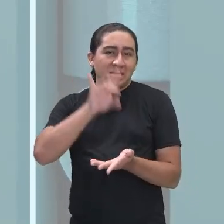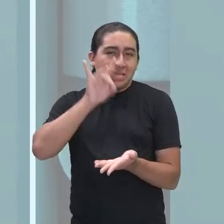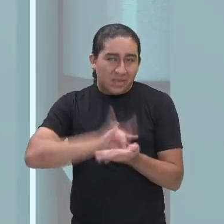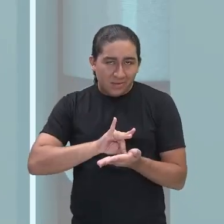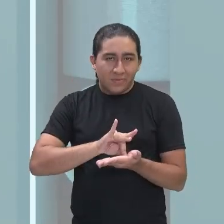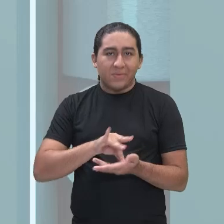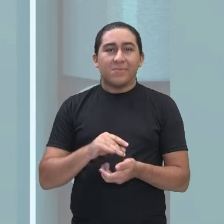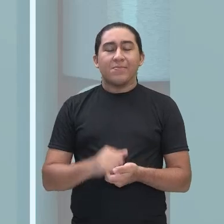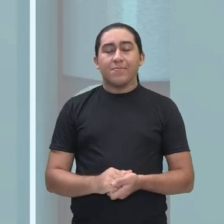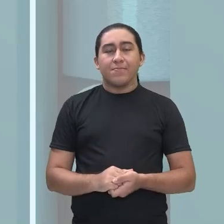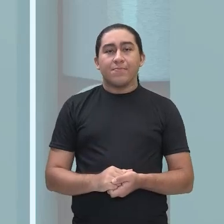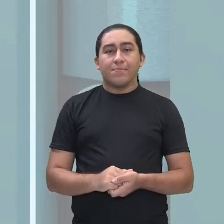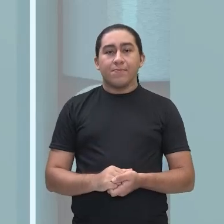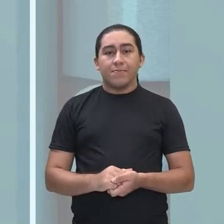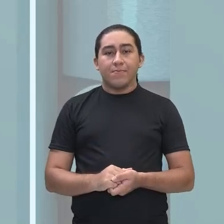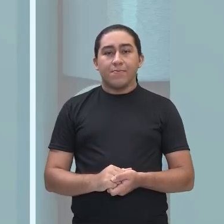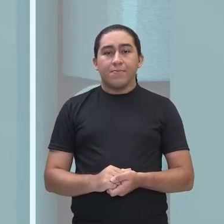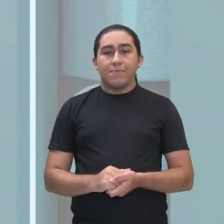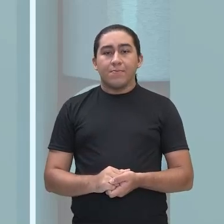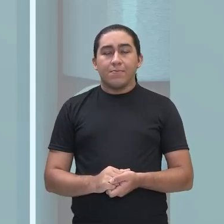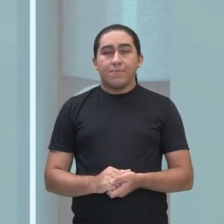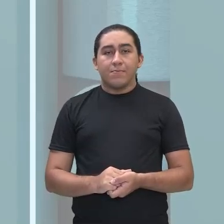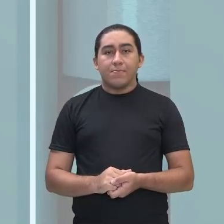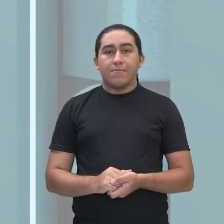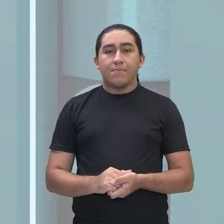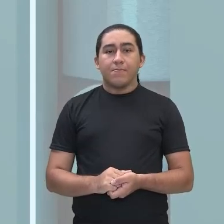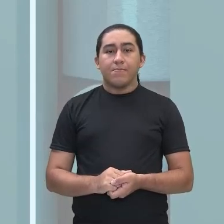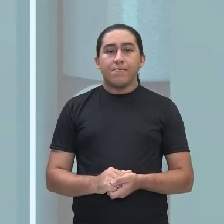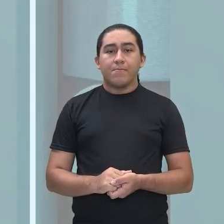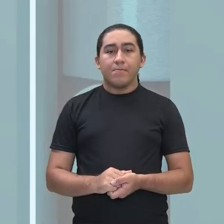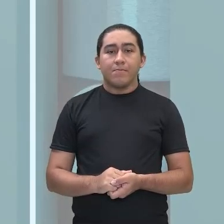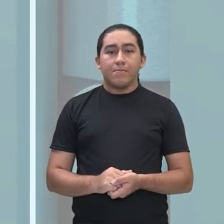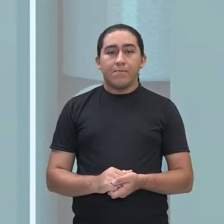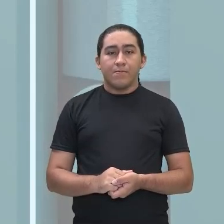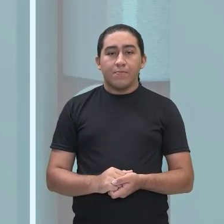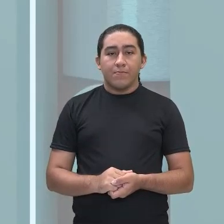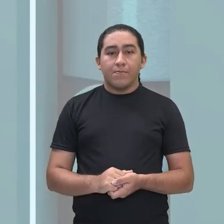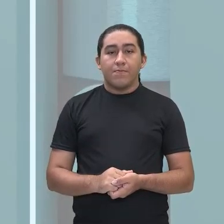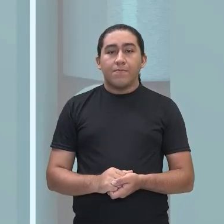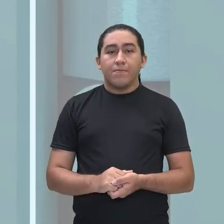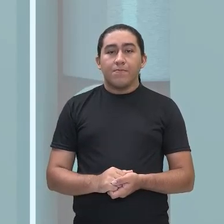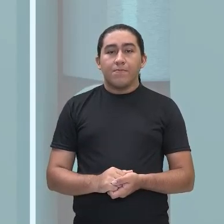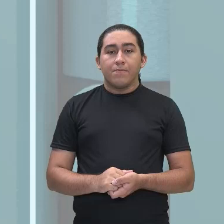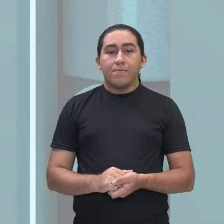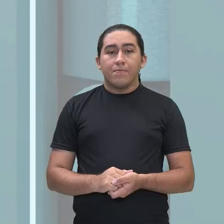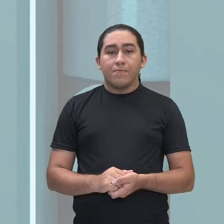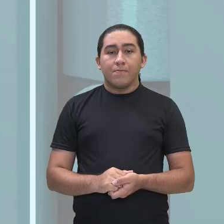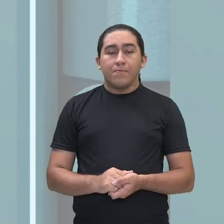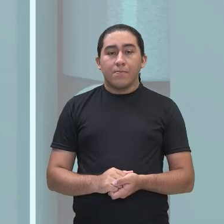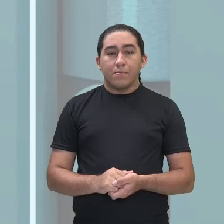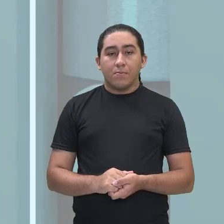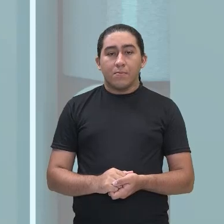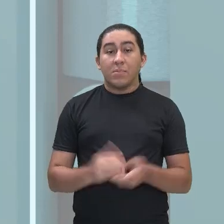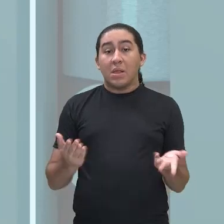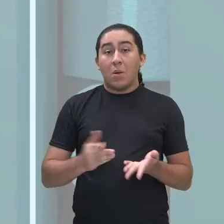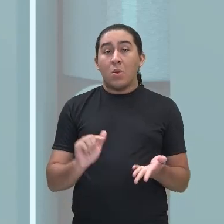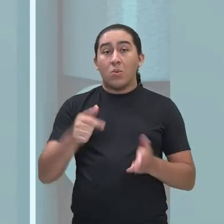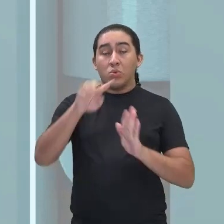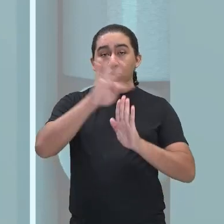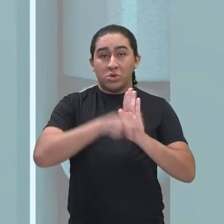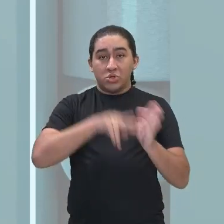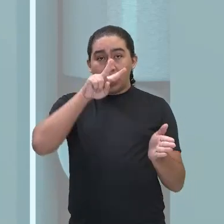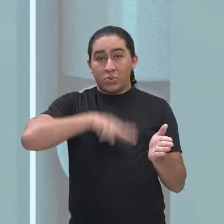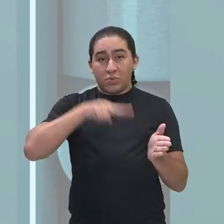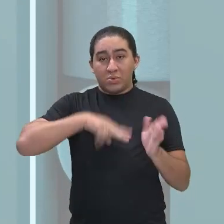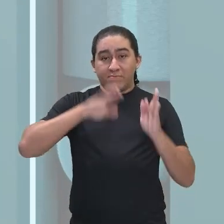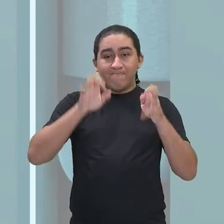que esteja já certinho, né? Então, a gente vai fazer a leitura de mais um